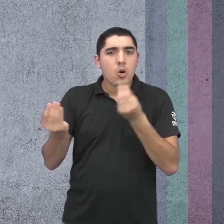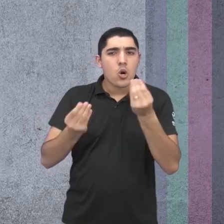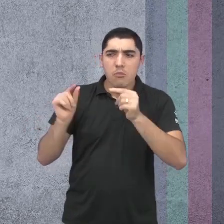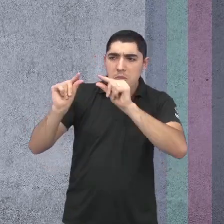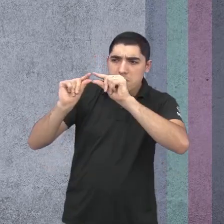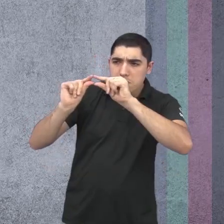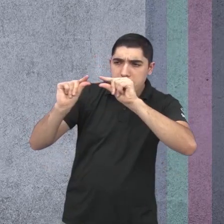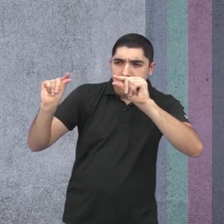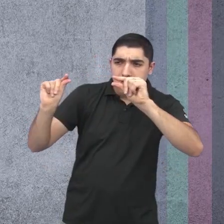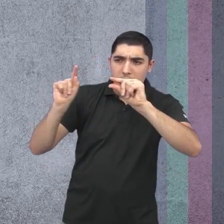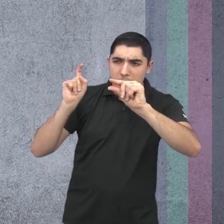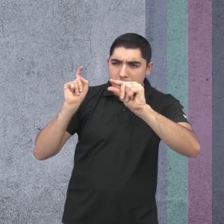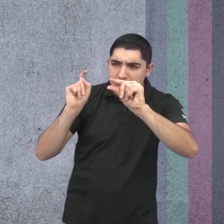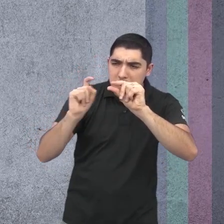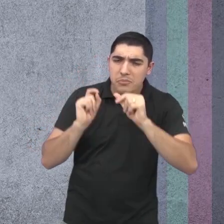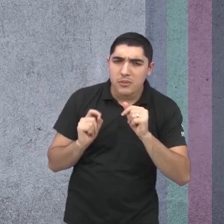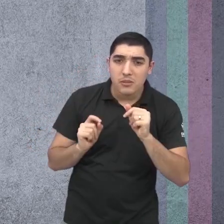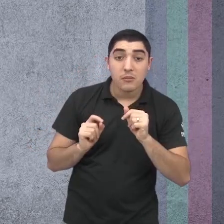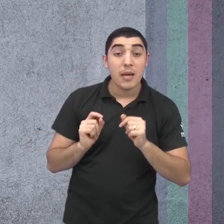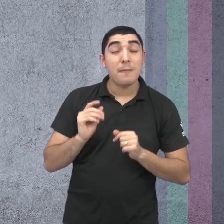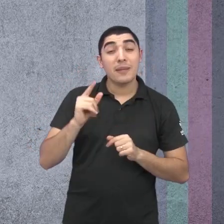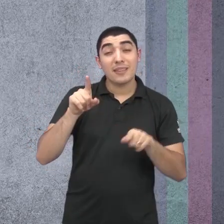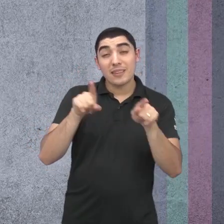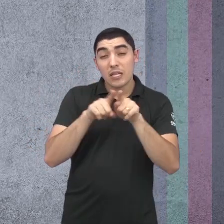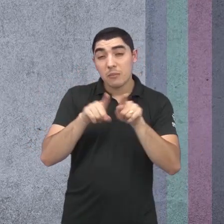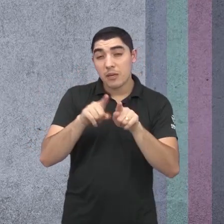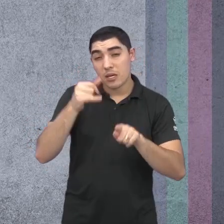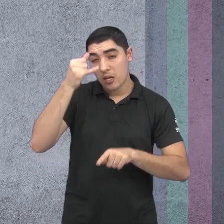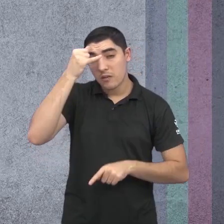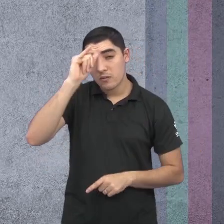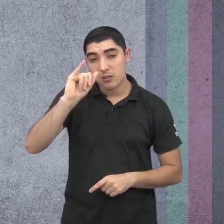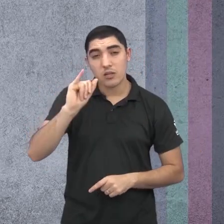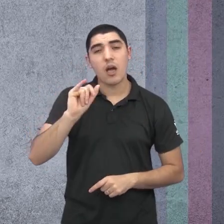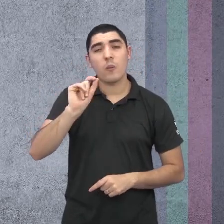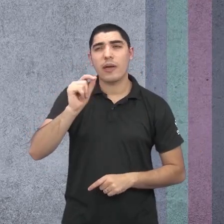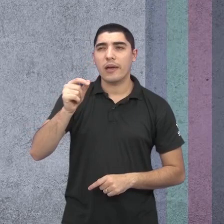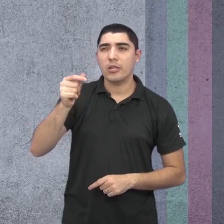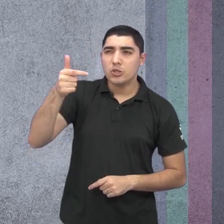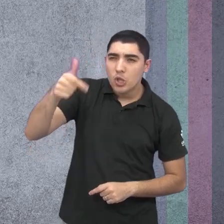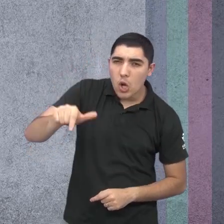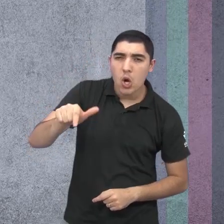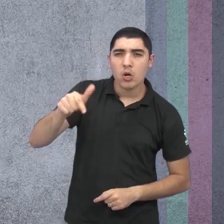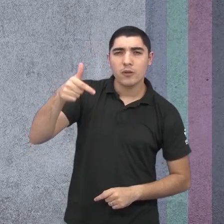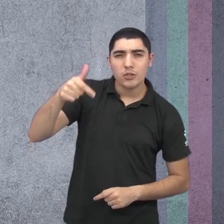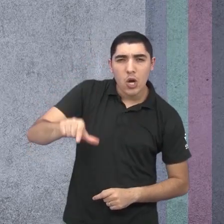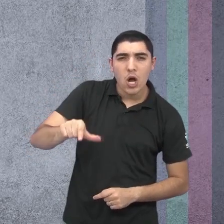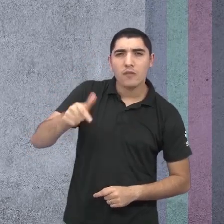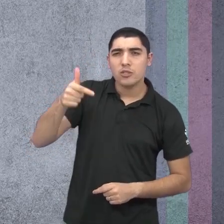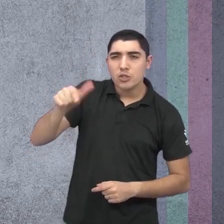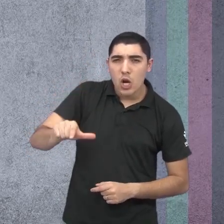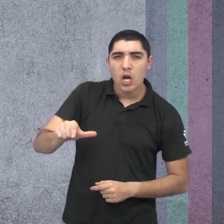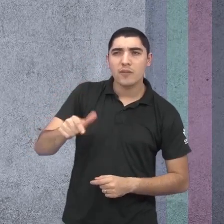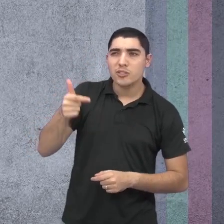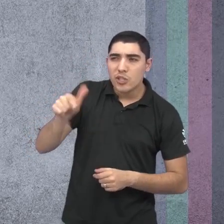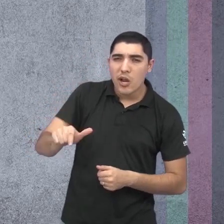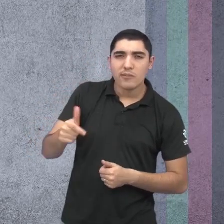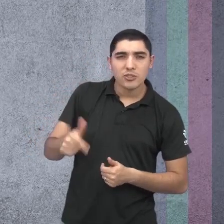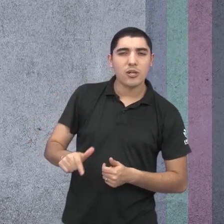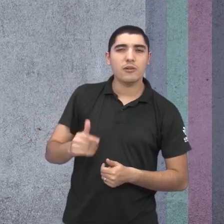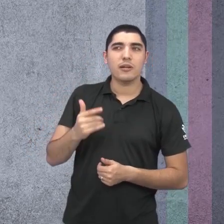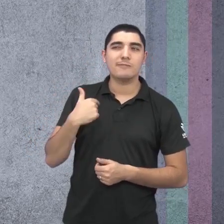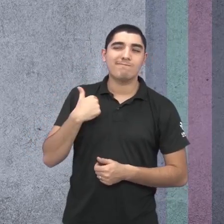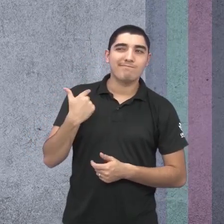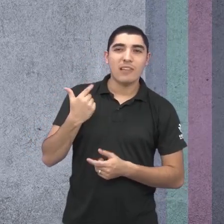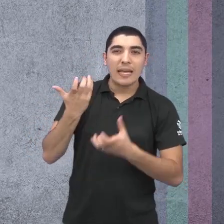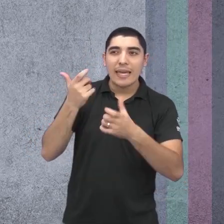que a gente tenta não duplicar e não repetir as nossas intenções de forma que isso